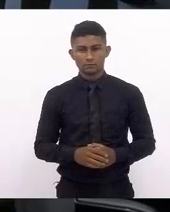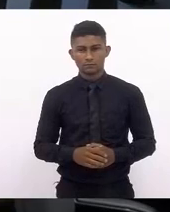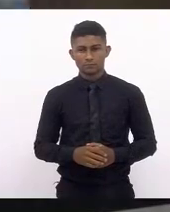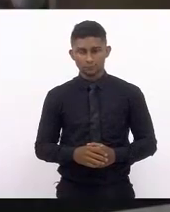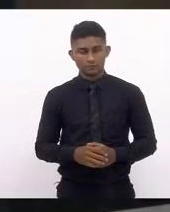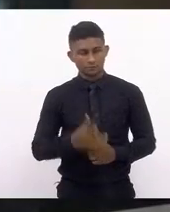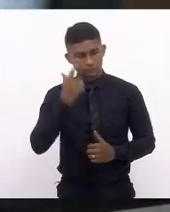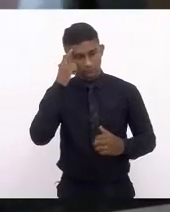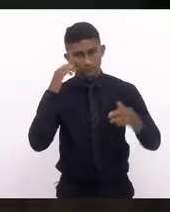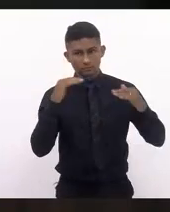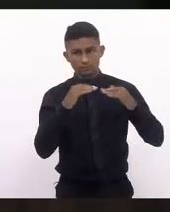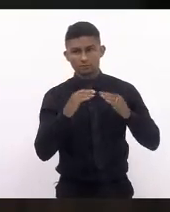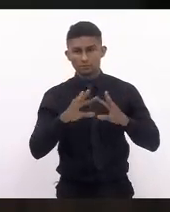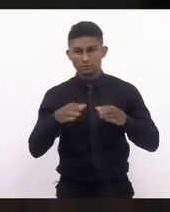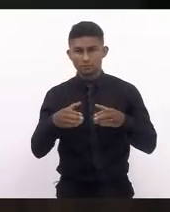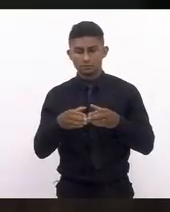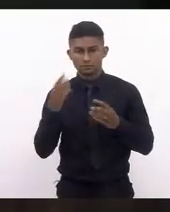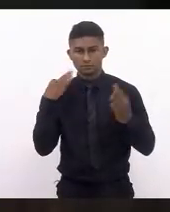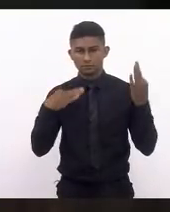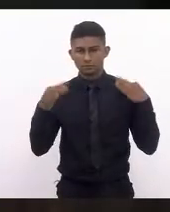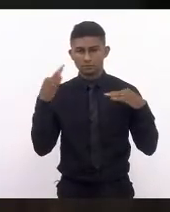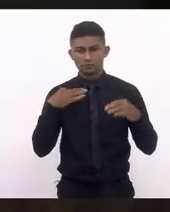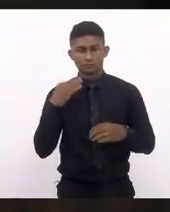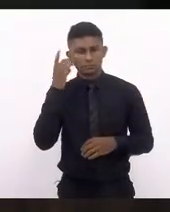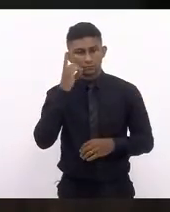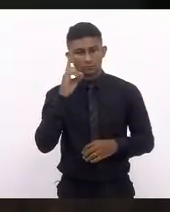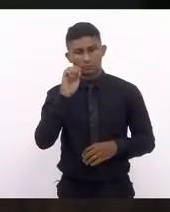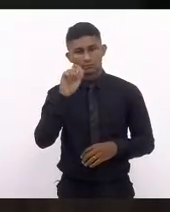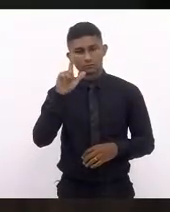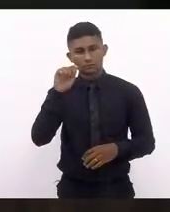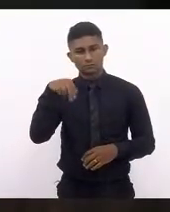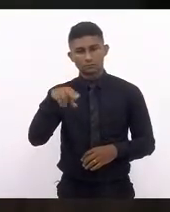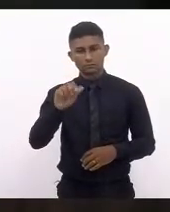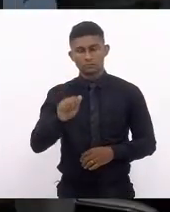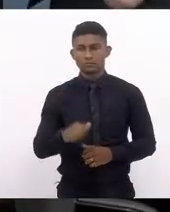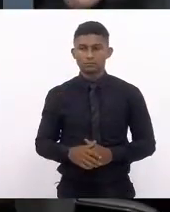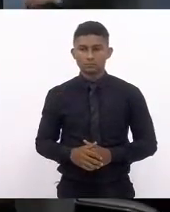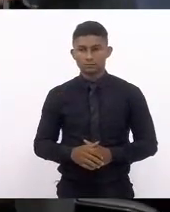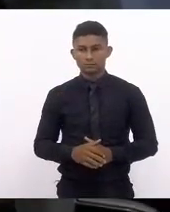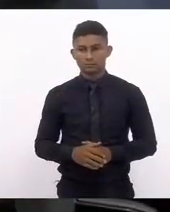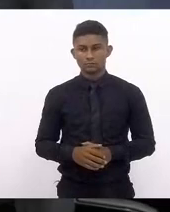é favorável pela comissão de turismo Deputado Alana Passos